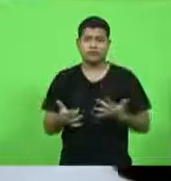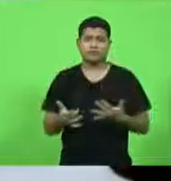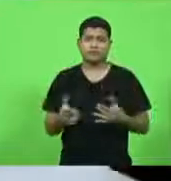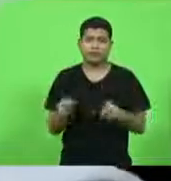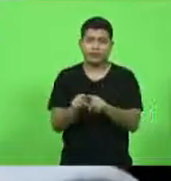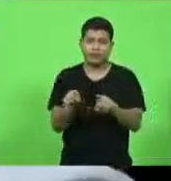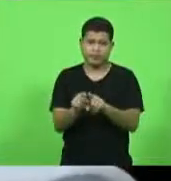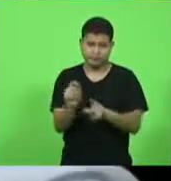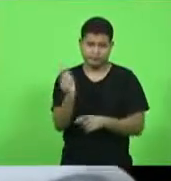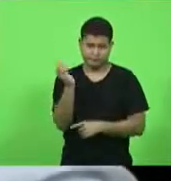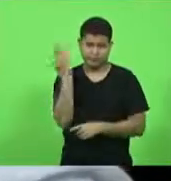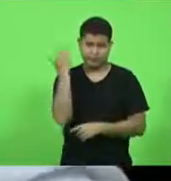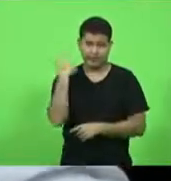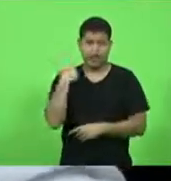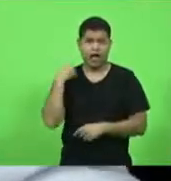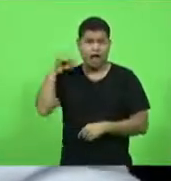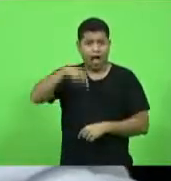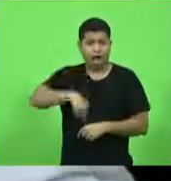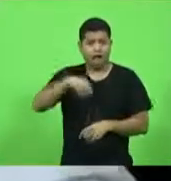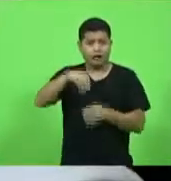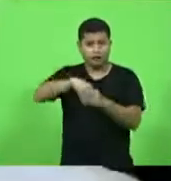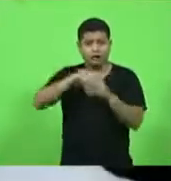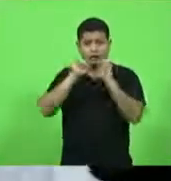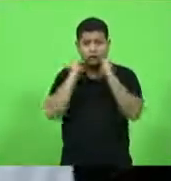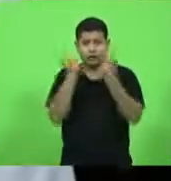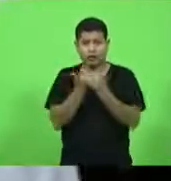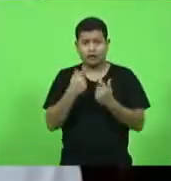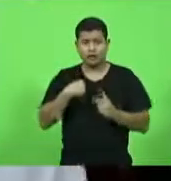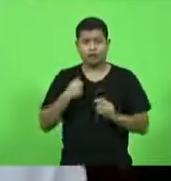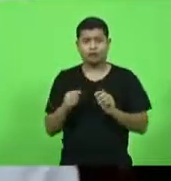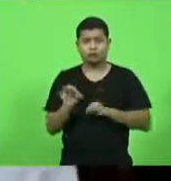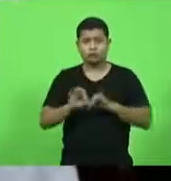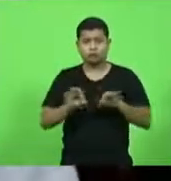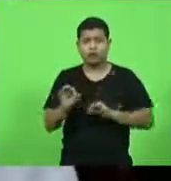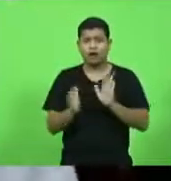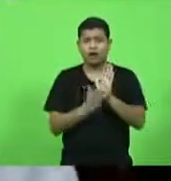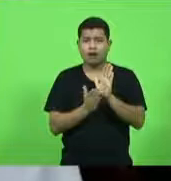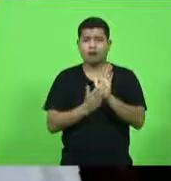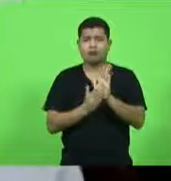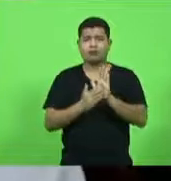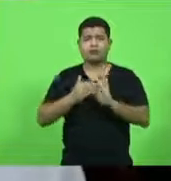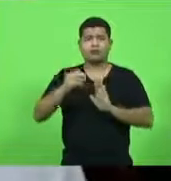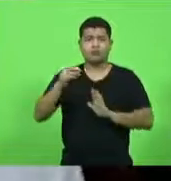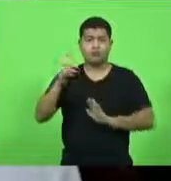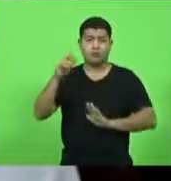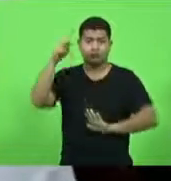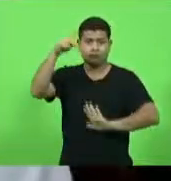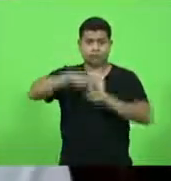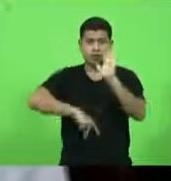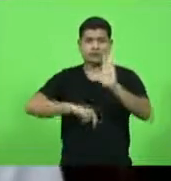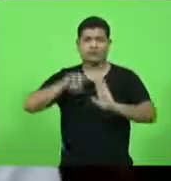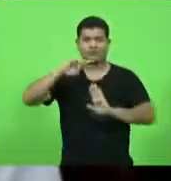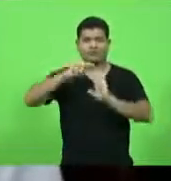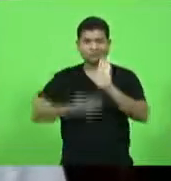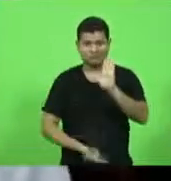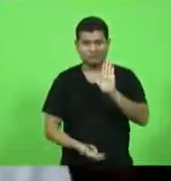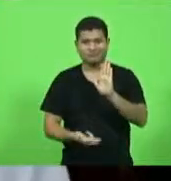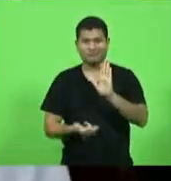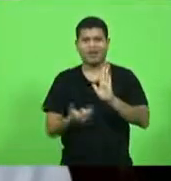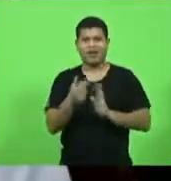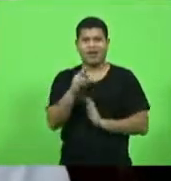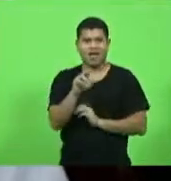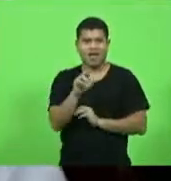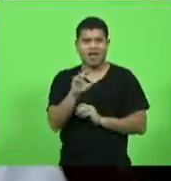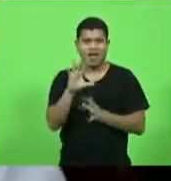também dentro da casa, eu fiz uma proposta de um projeto de resolução, fazendo com que os parlamentares,